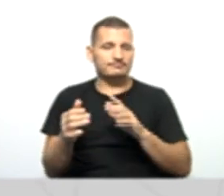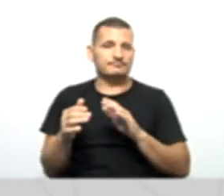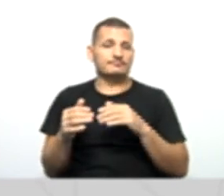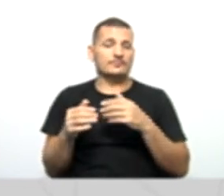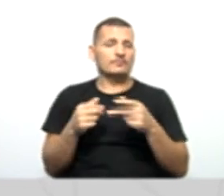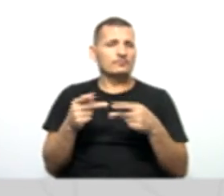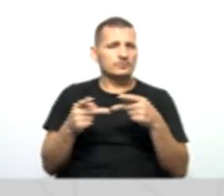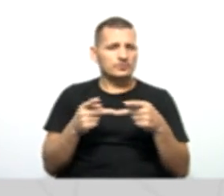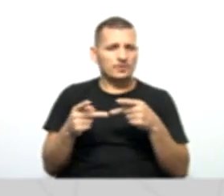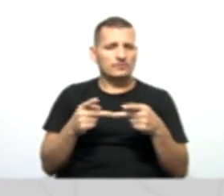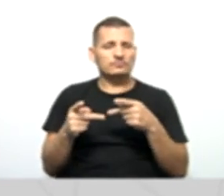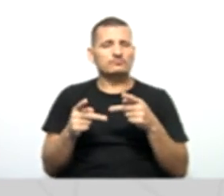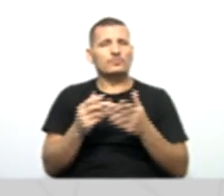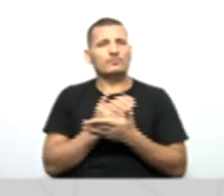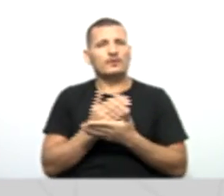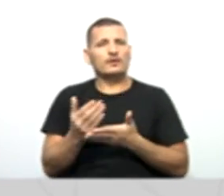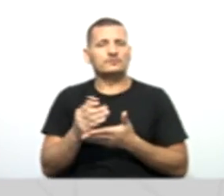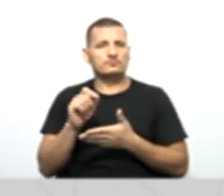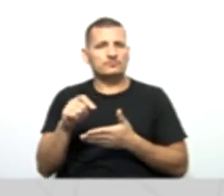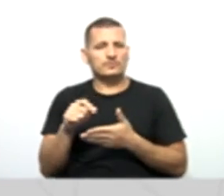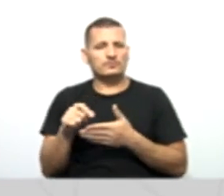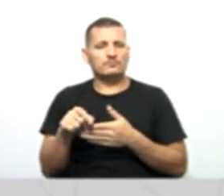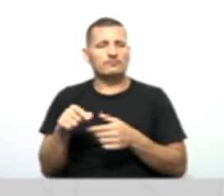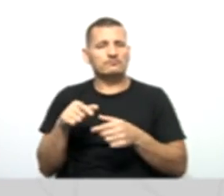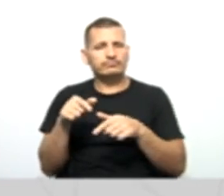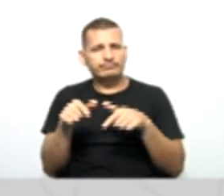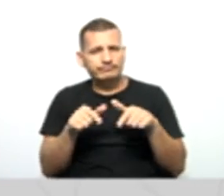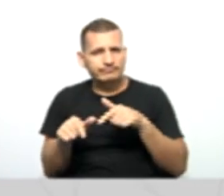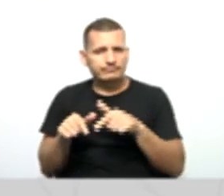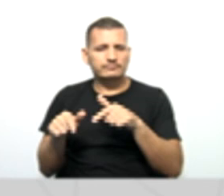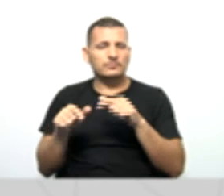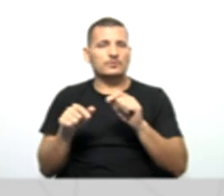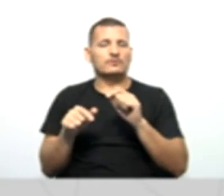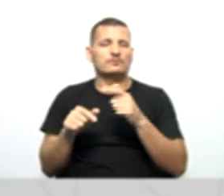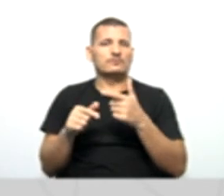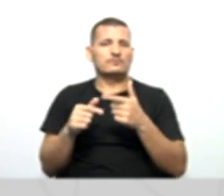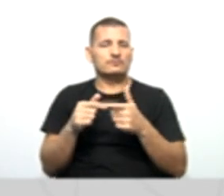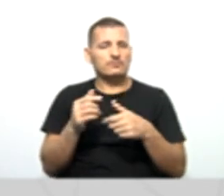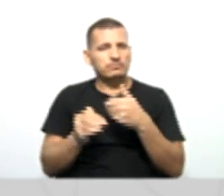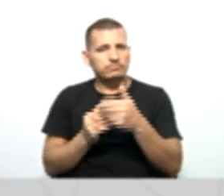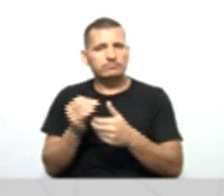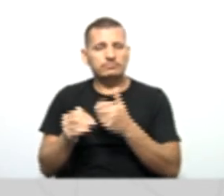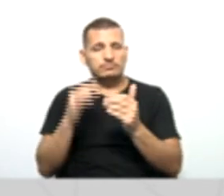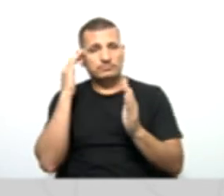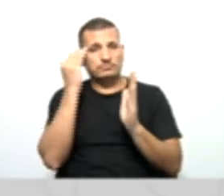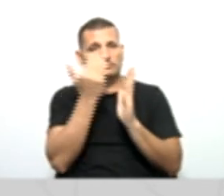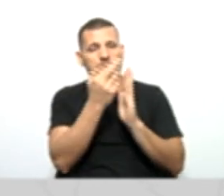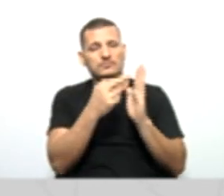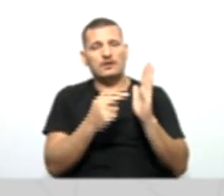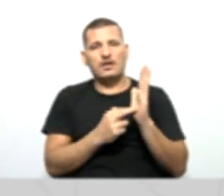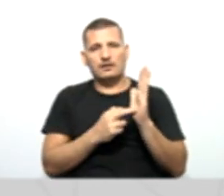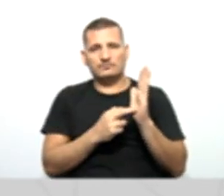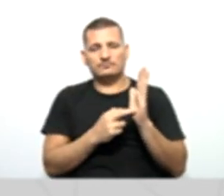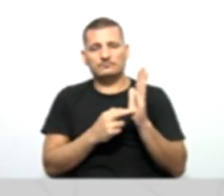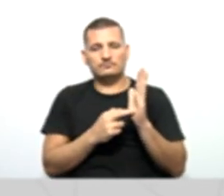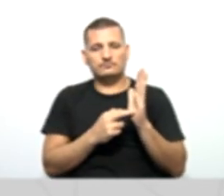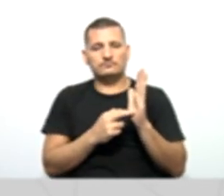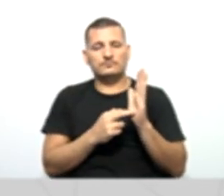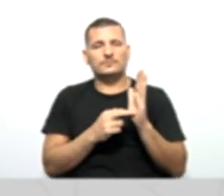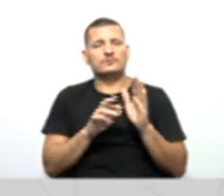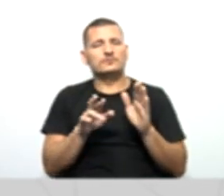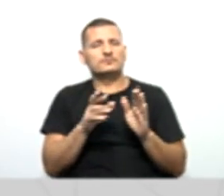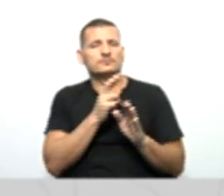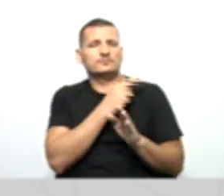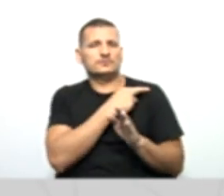entra em fase de execução, que é onde as tarefas serão desempenhadas, seguindo o cronograma, critérios, custos e